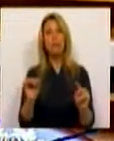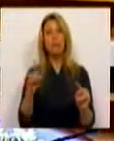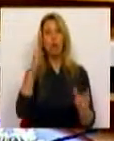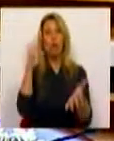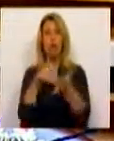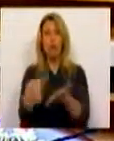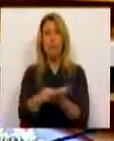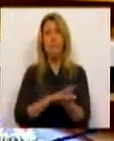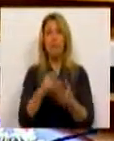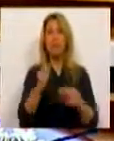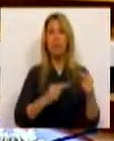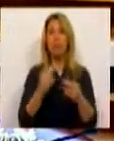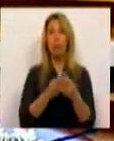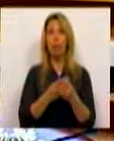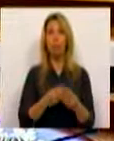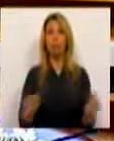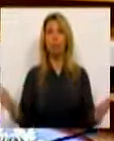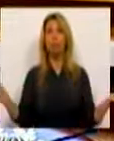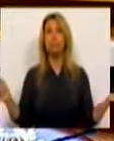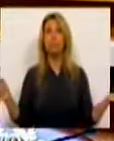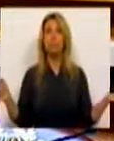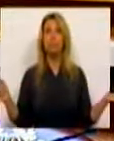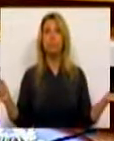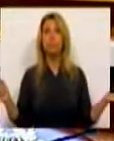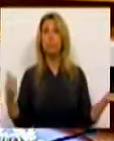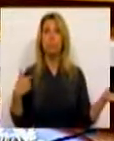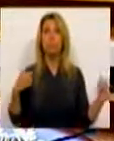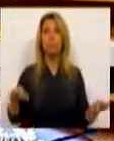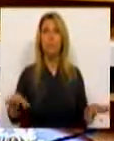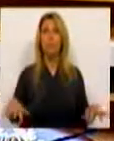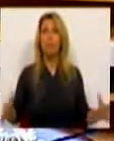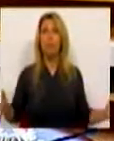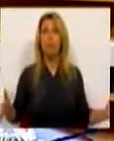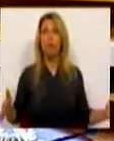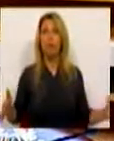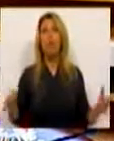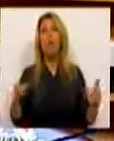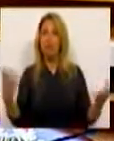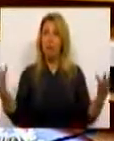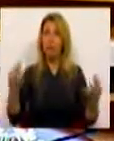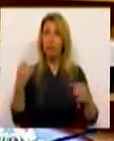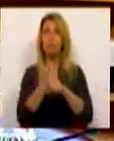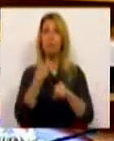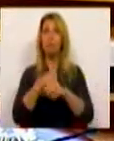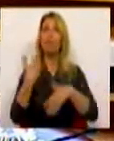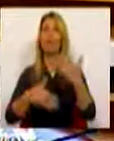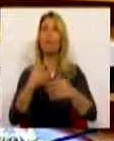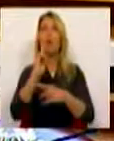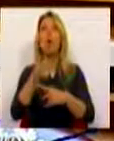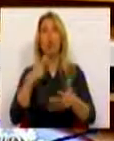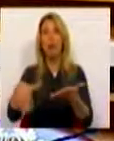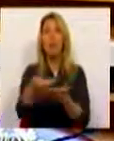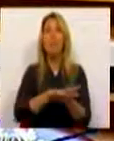fiscal funcione, não exista, e para que funcione verdadeiramente com um elemento que é a base da